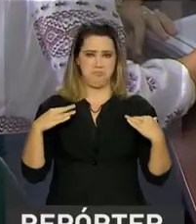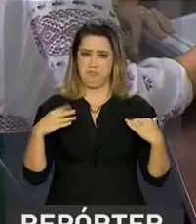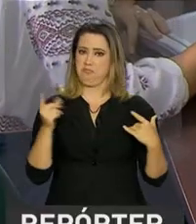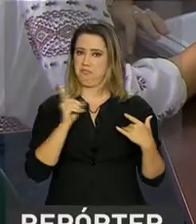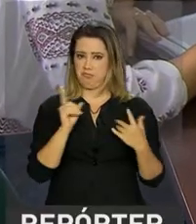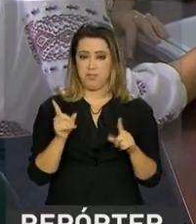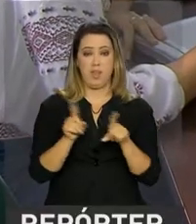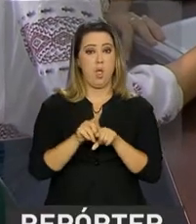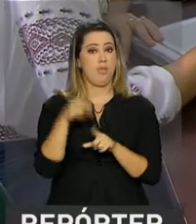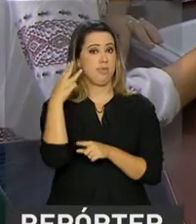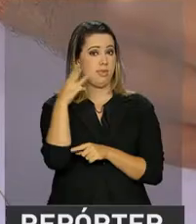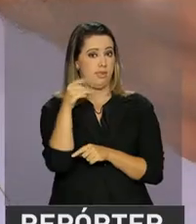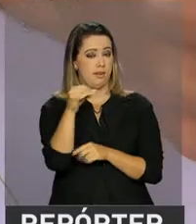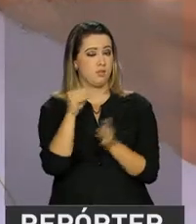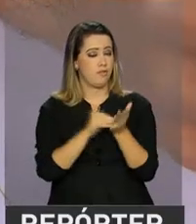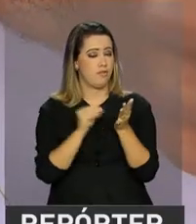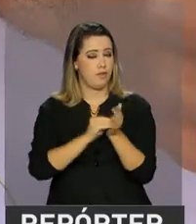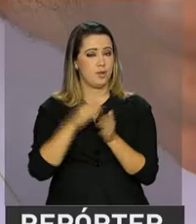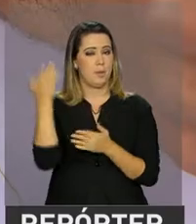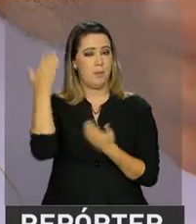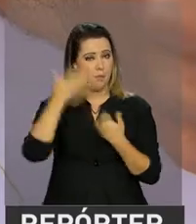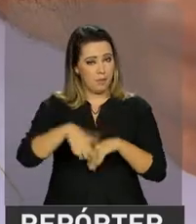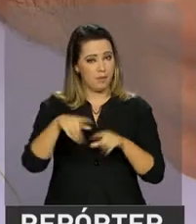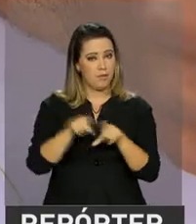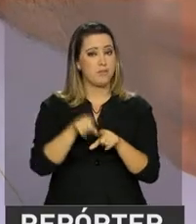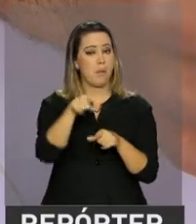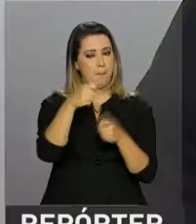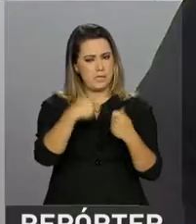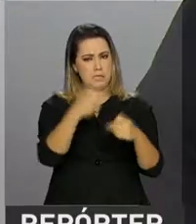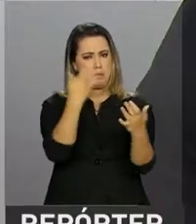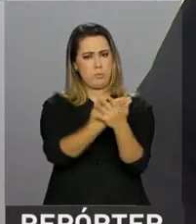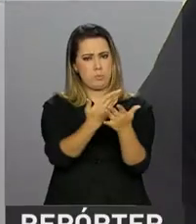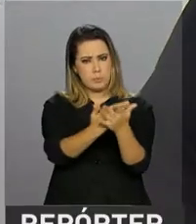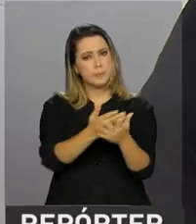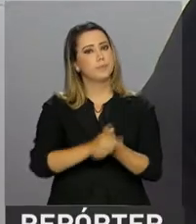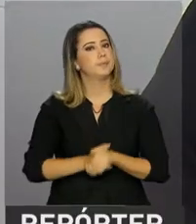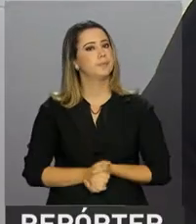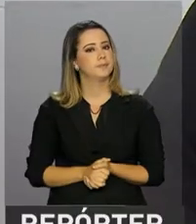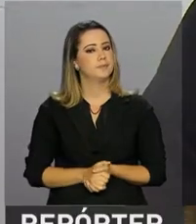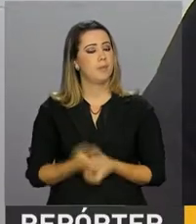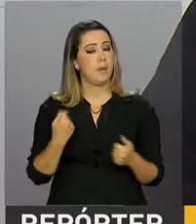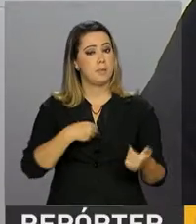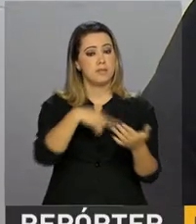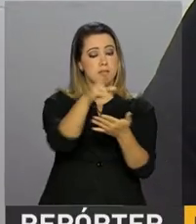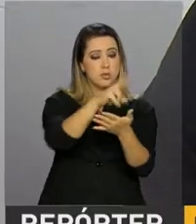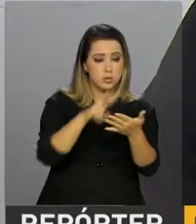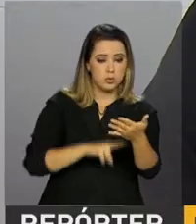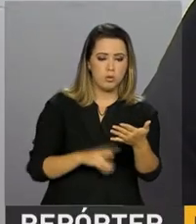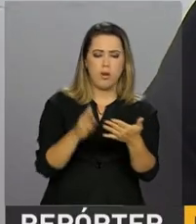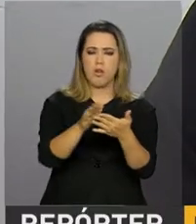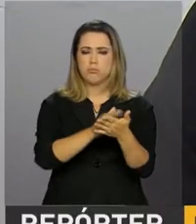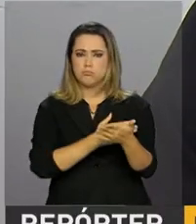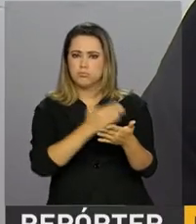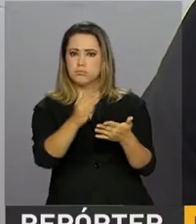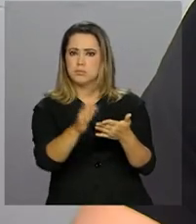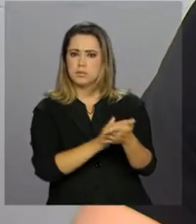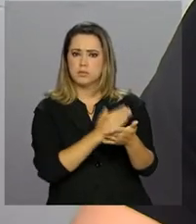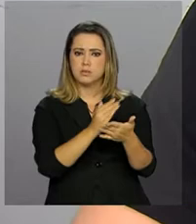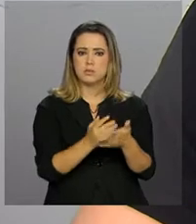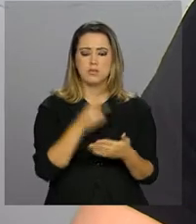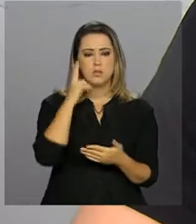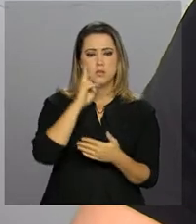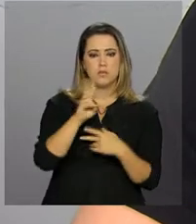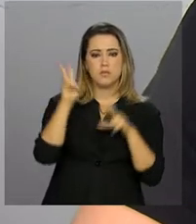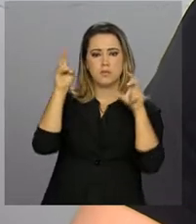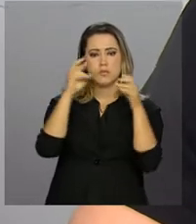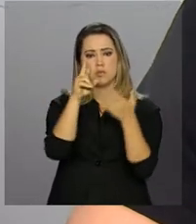menos de três dias para a prova a ordem aqui é estudar vou terminar de ler revisão caderno é dar uma olhada nos